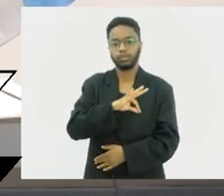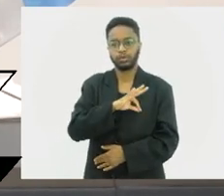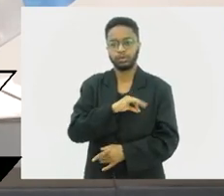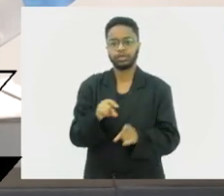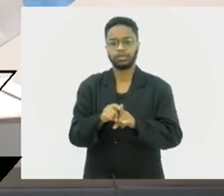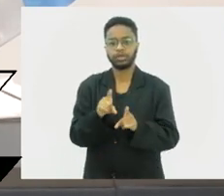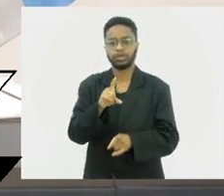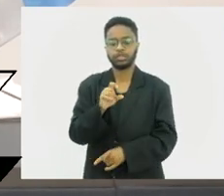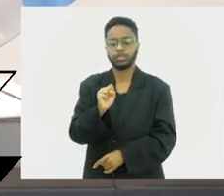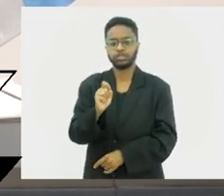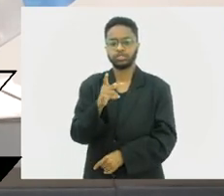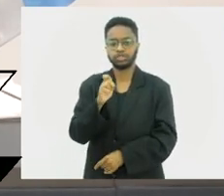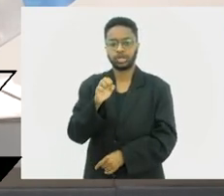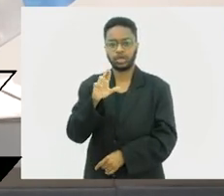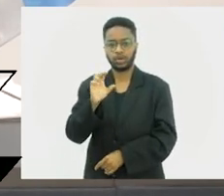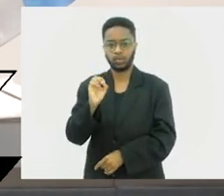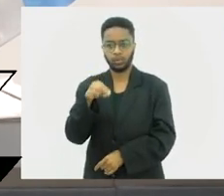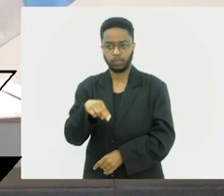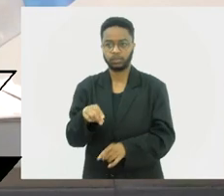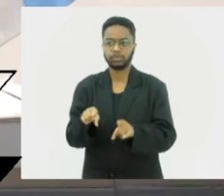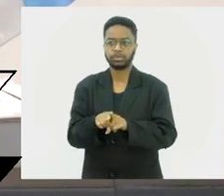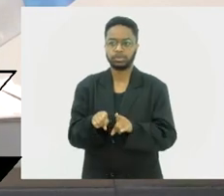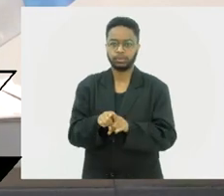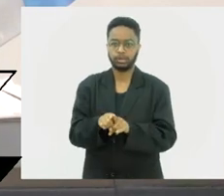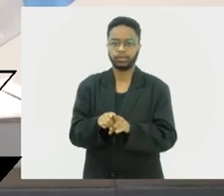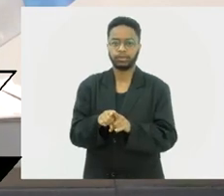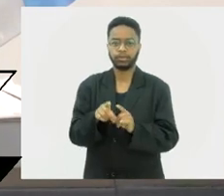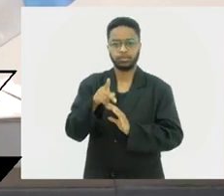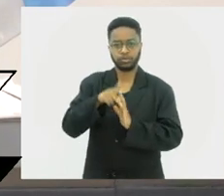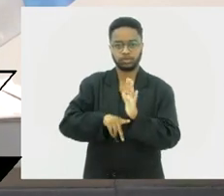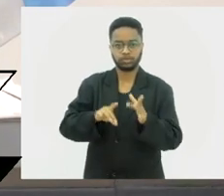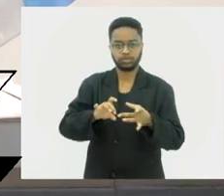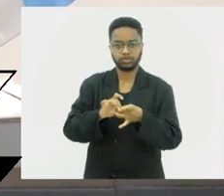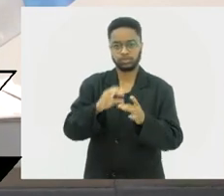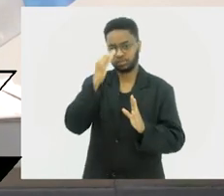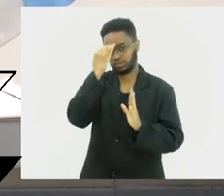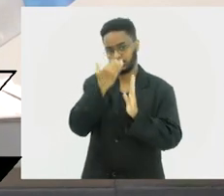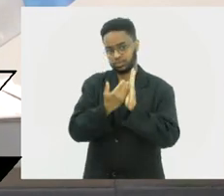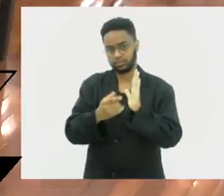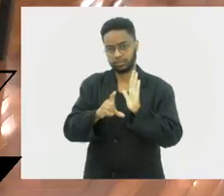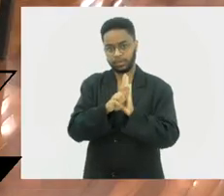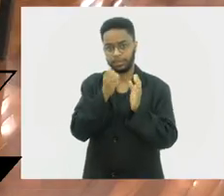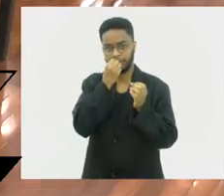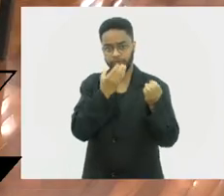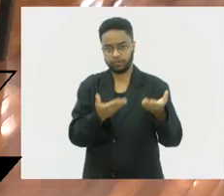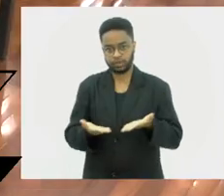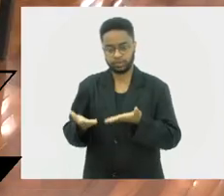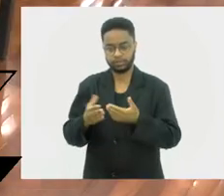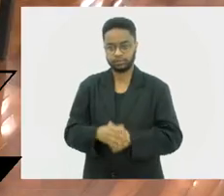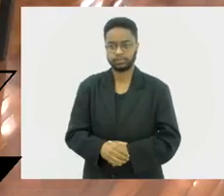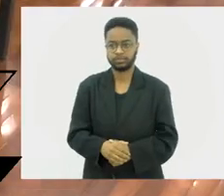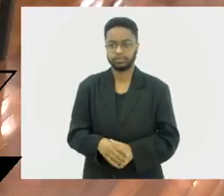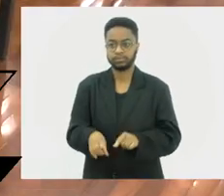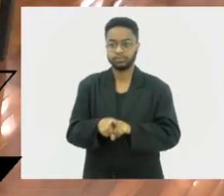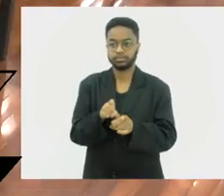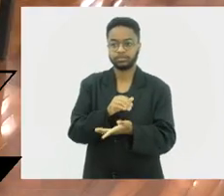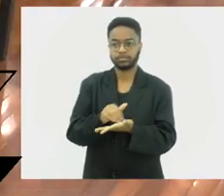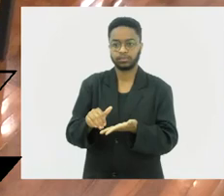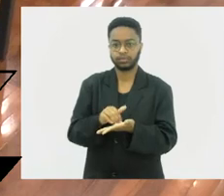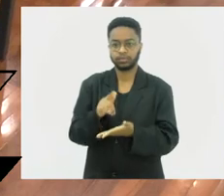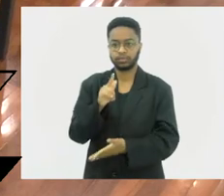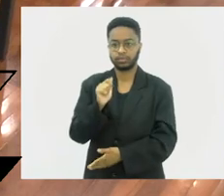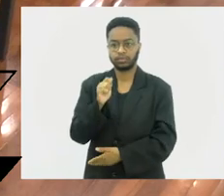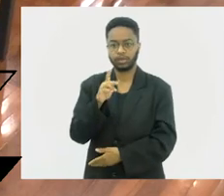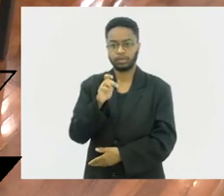Sharon Moraes, advogada animalista, projeto Nas Garras da Lei. Seja muito bem-vinda. Meu secretário